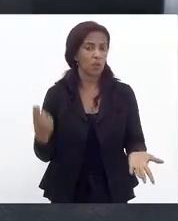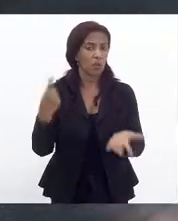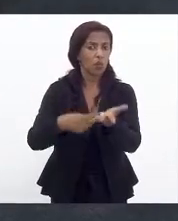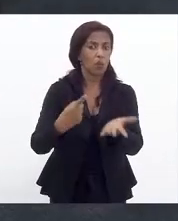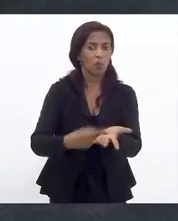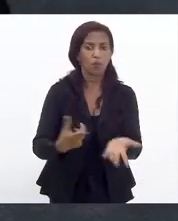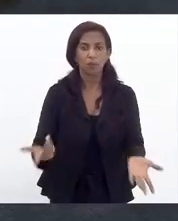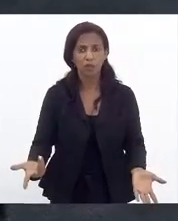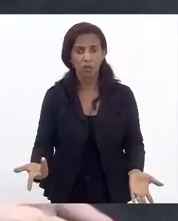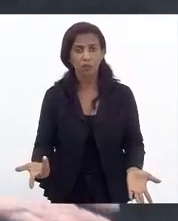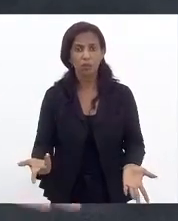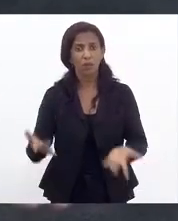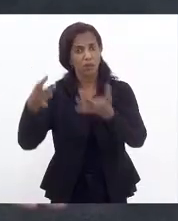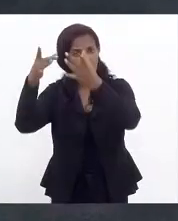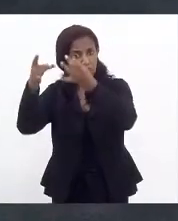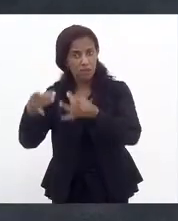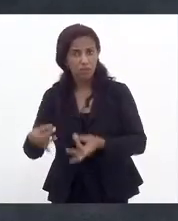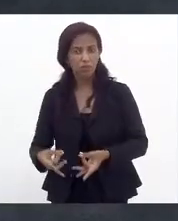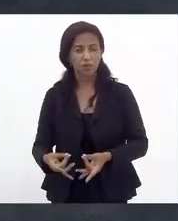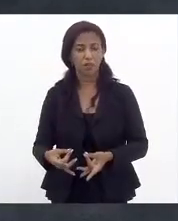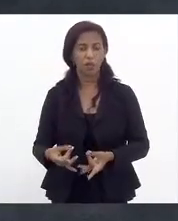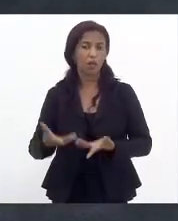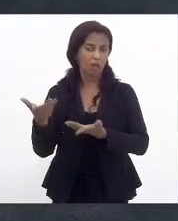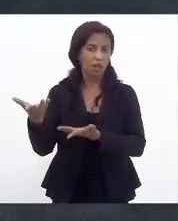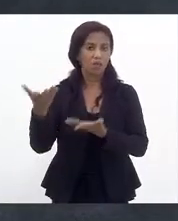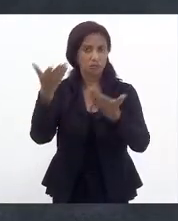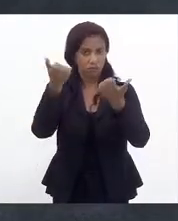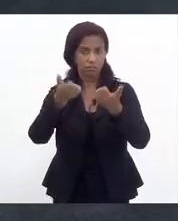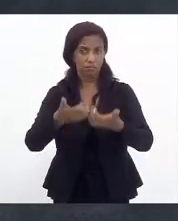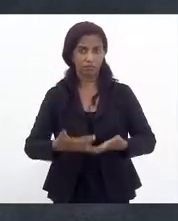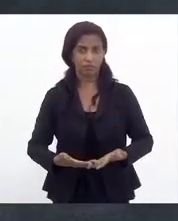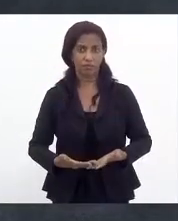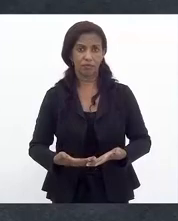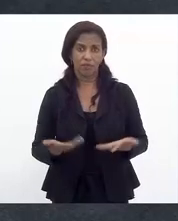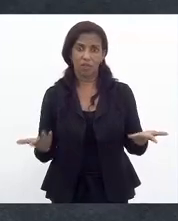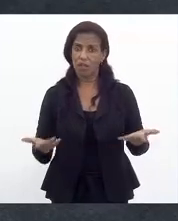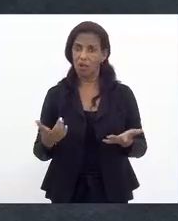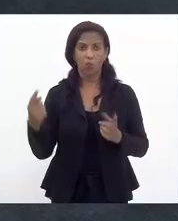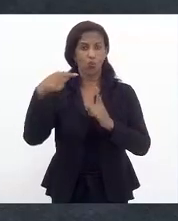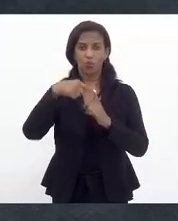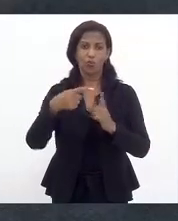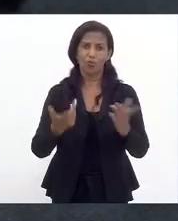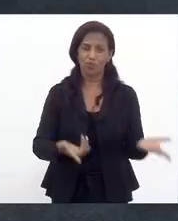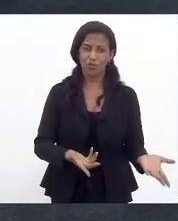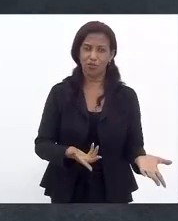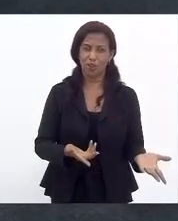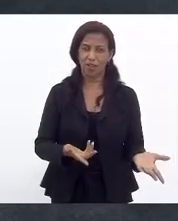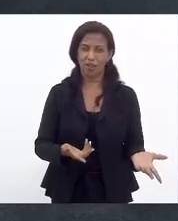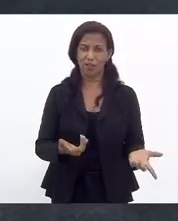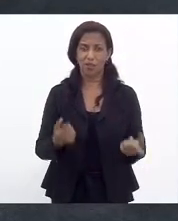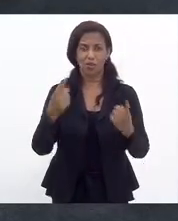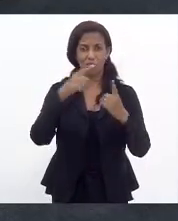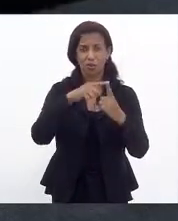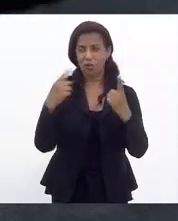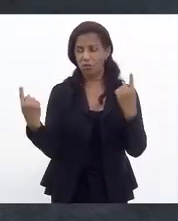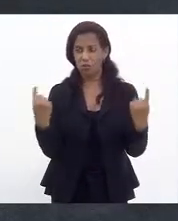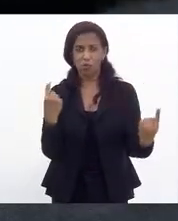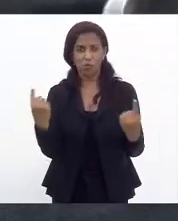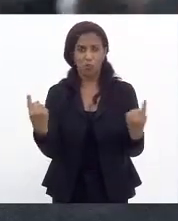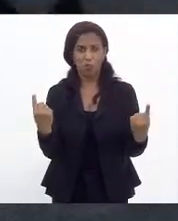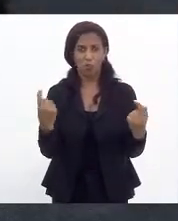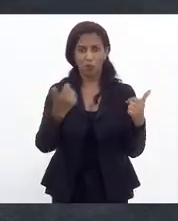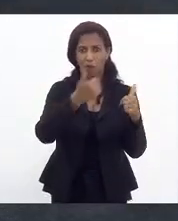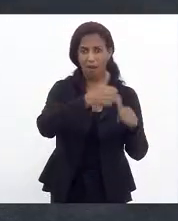compromisso aí vai ter que ter com por isso alguma maneira entendeu É isso que eu quis dizer então por enquanto nem tão objetivado apresentam os dois grandes eixos